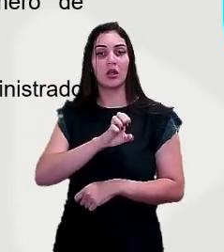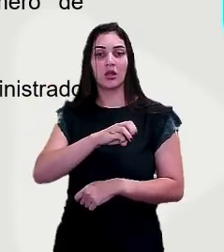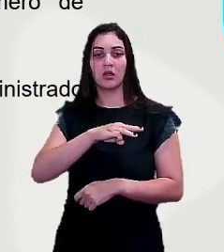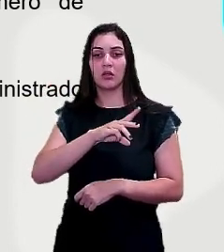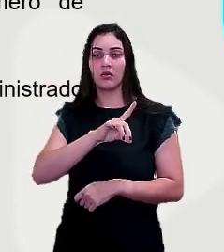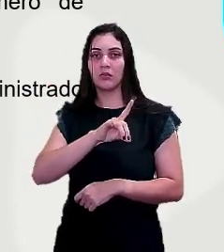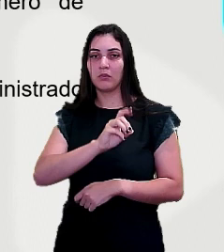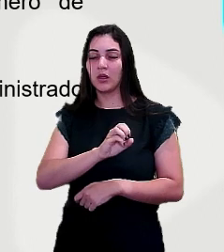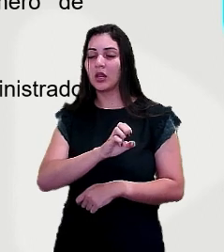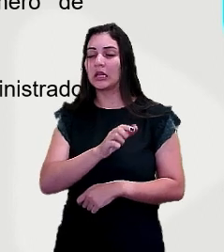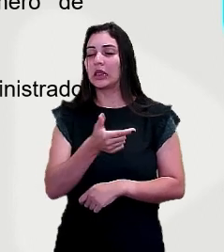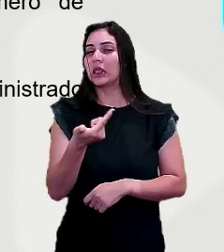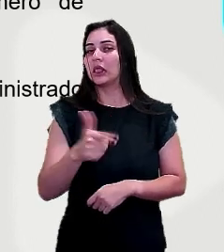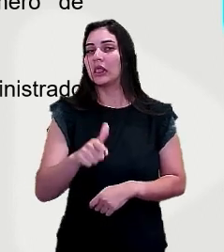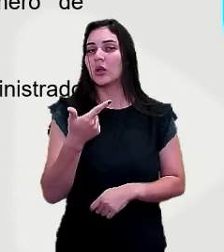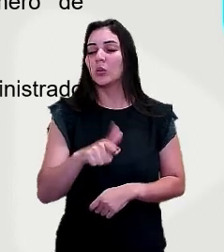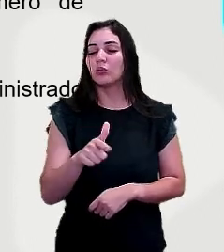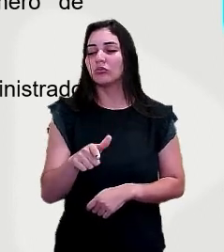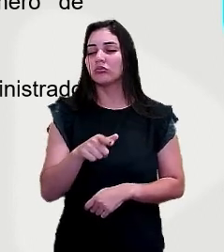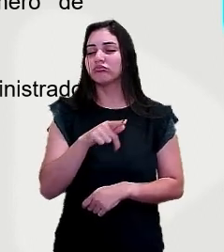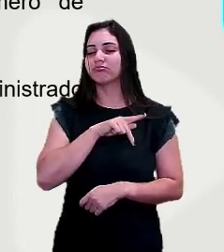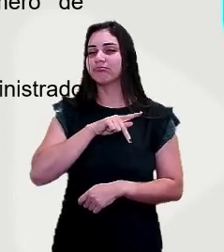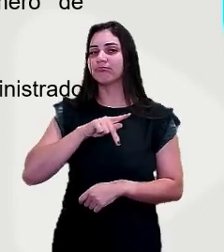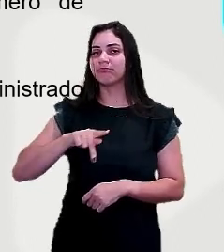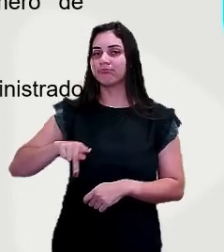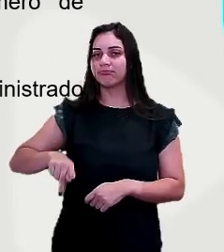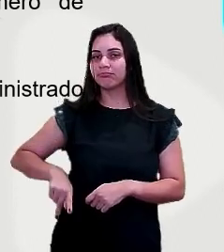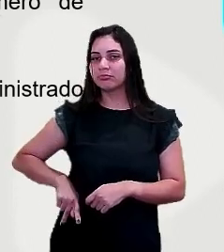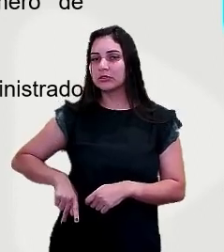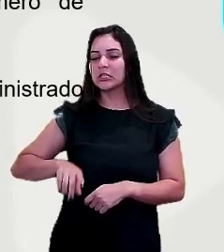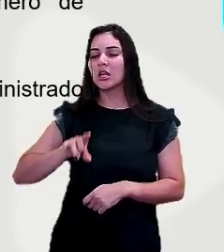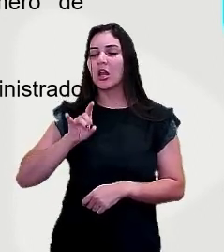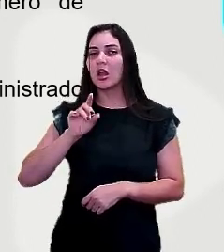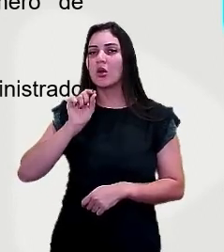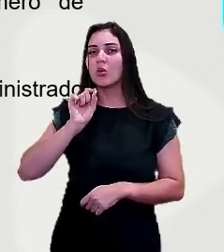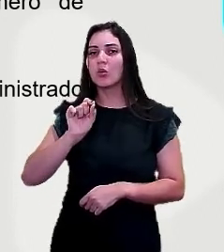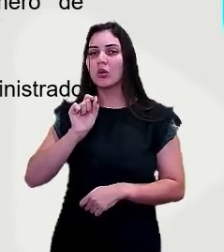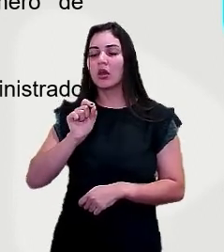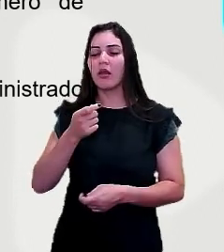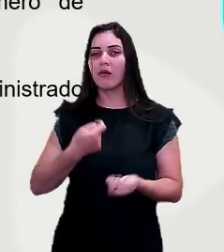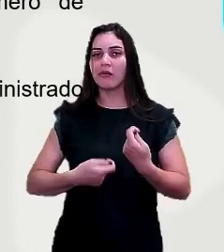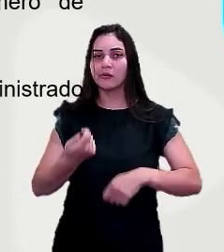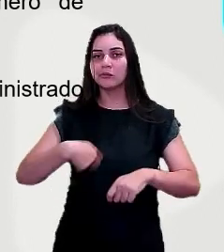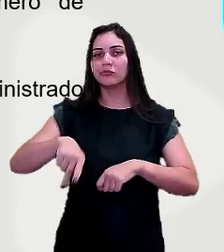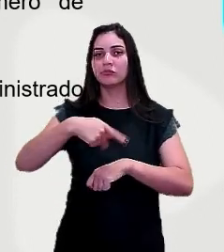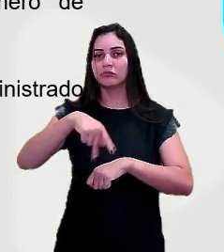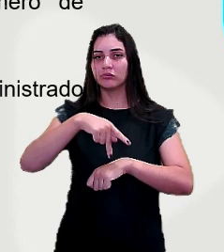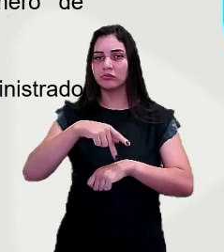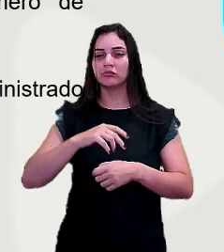é presidente lá, são emir que administram o país.